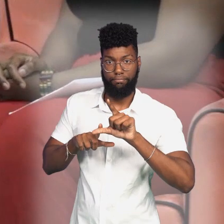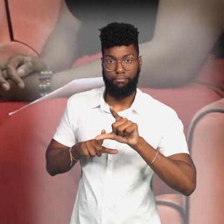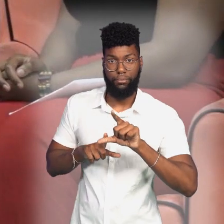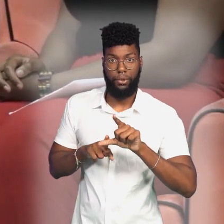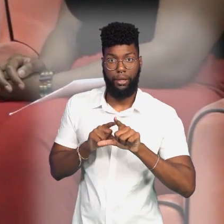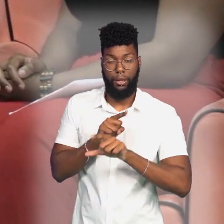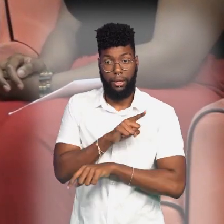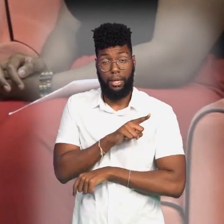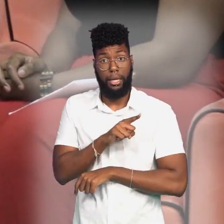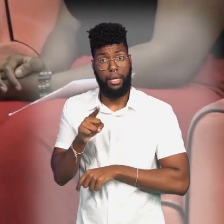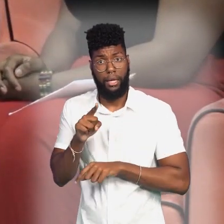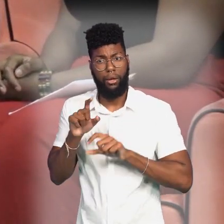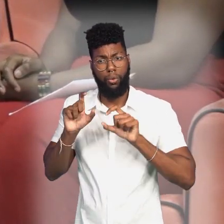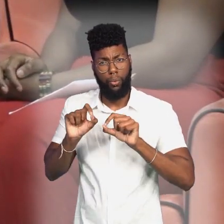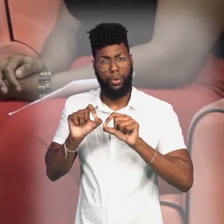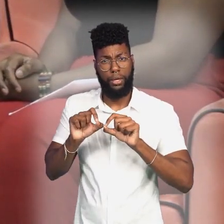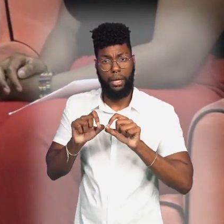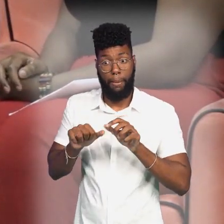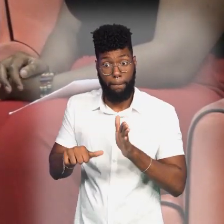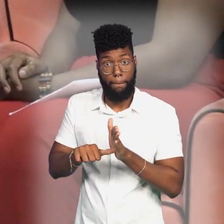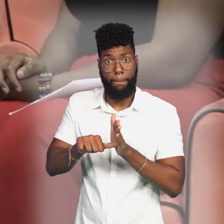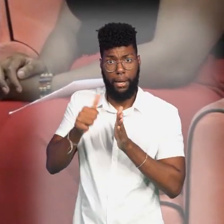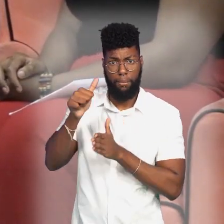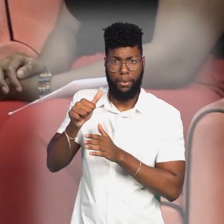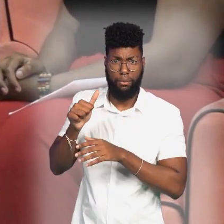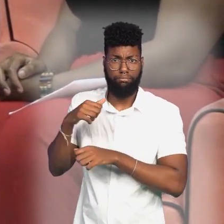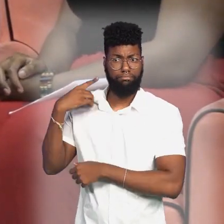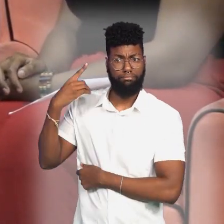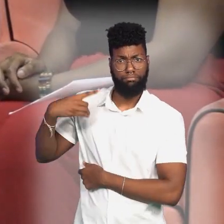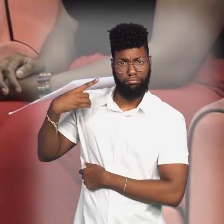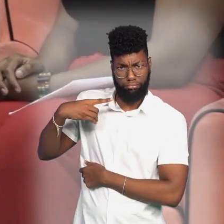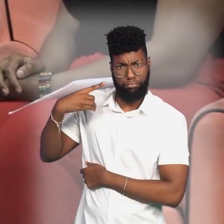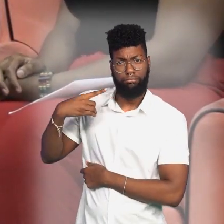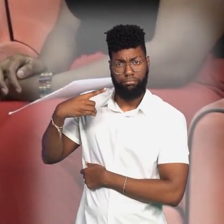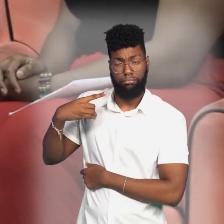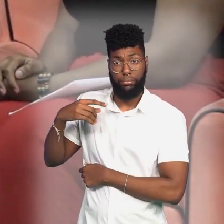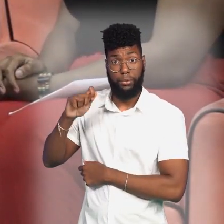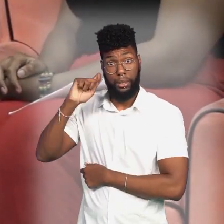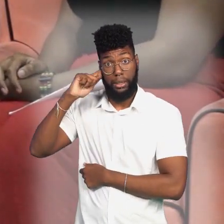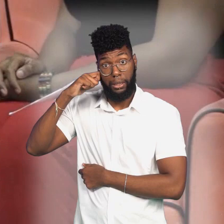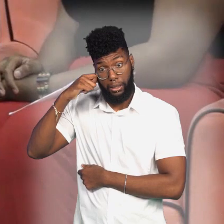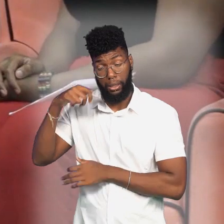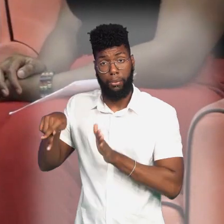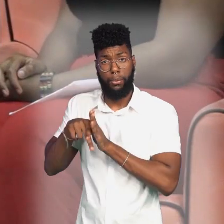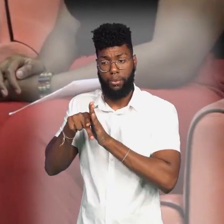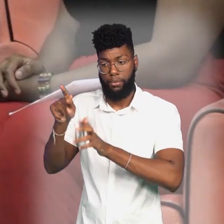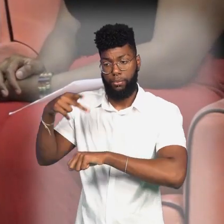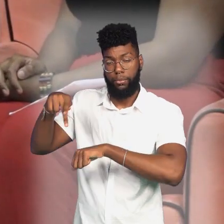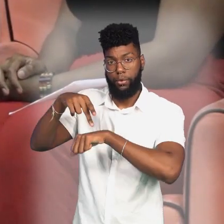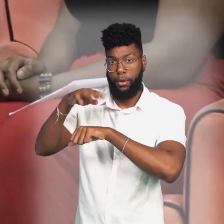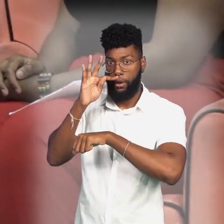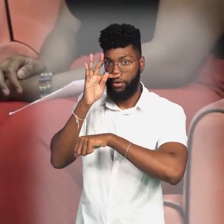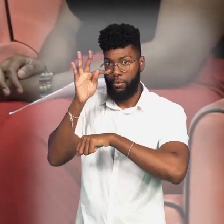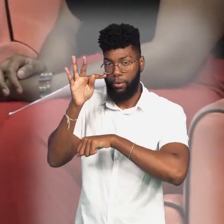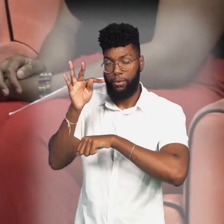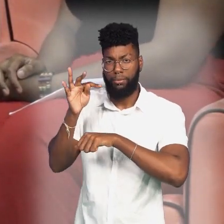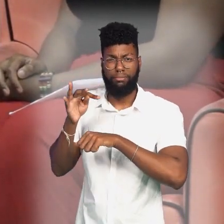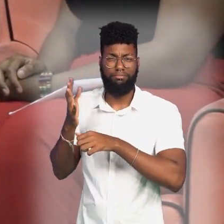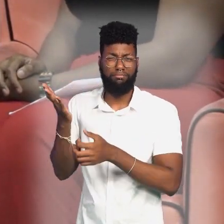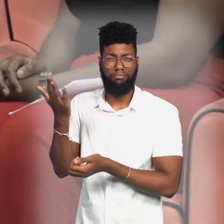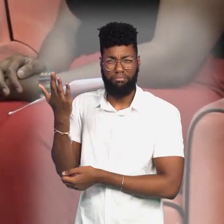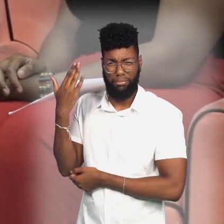foram também os primeiros deputados negros na Assembleia Francesa, na época que era colônia.